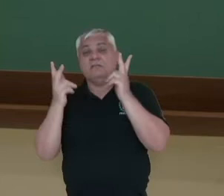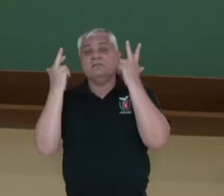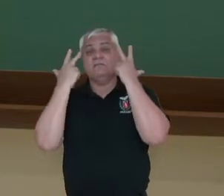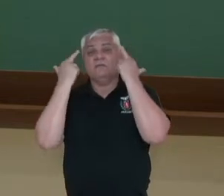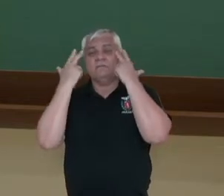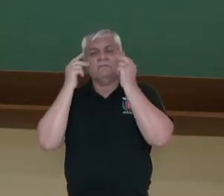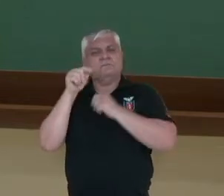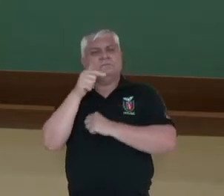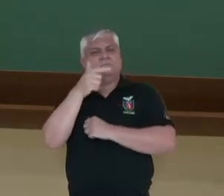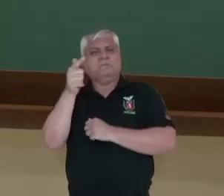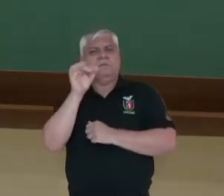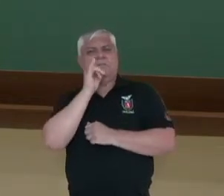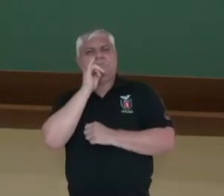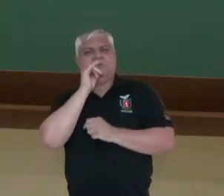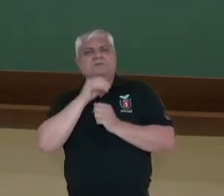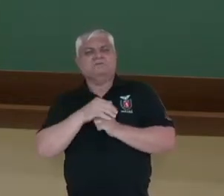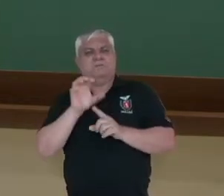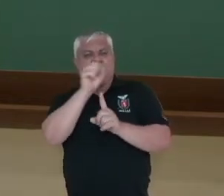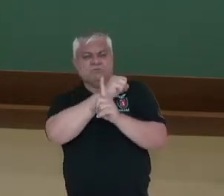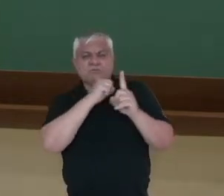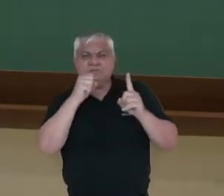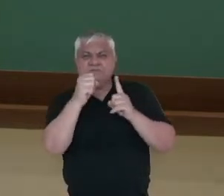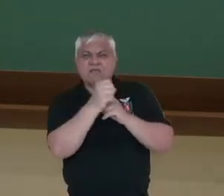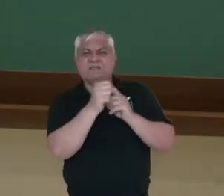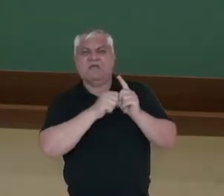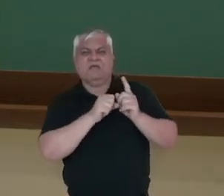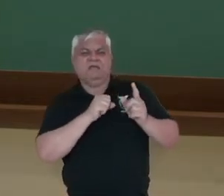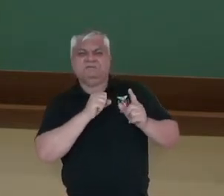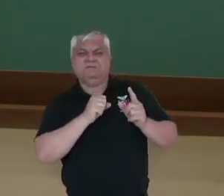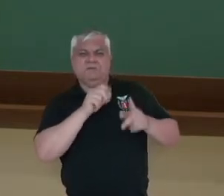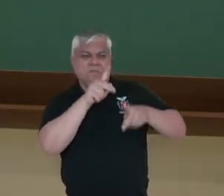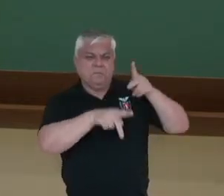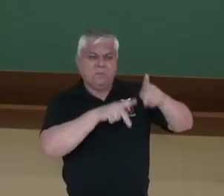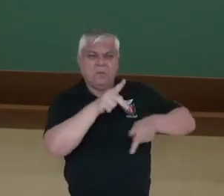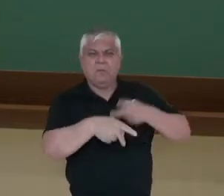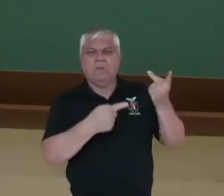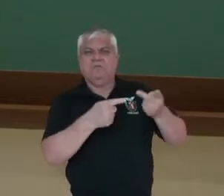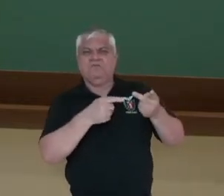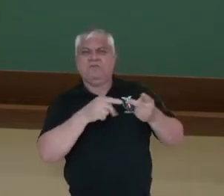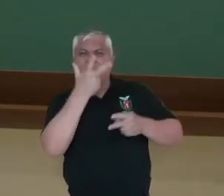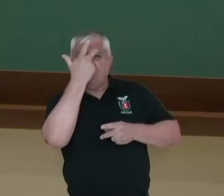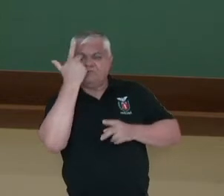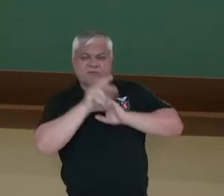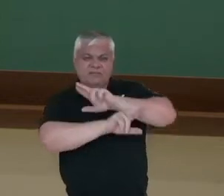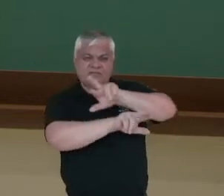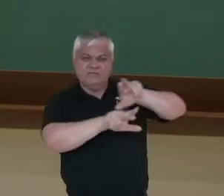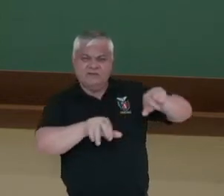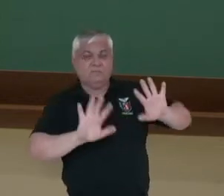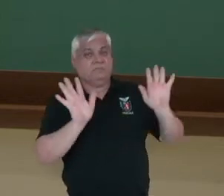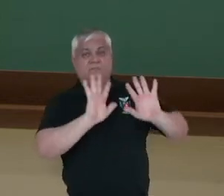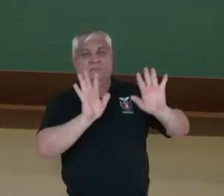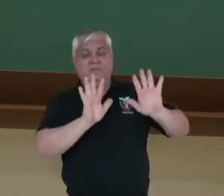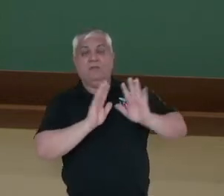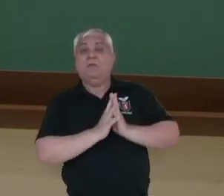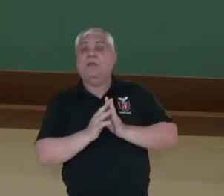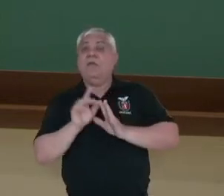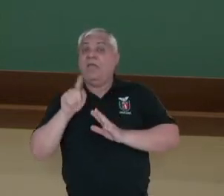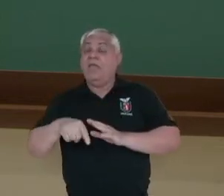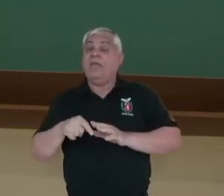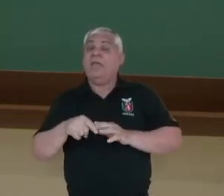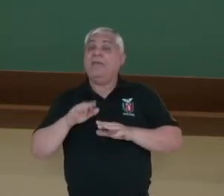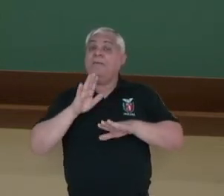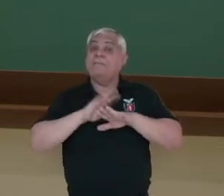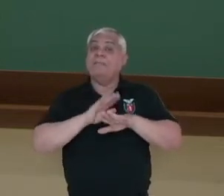dizem respeito a sociedades, civilizações distintas, tá? Particulares. Não. Isso é algo